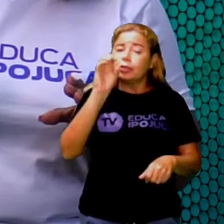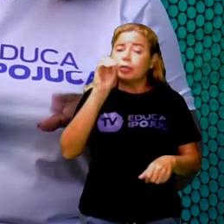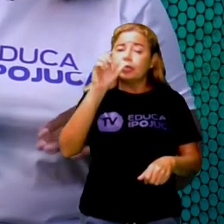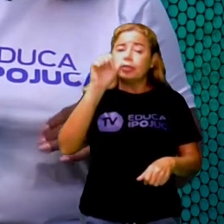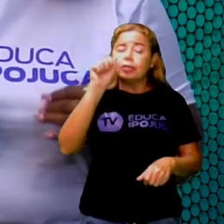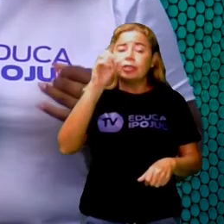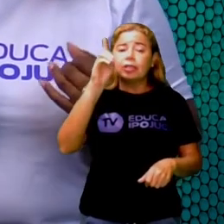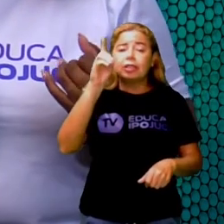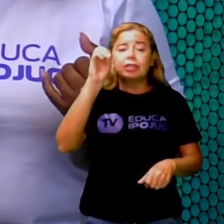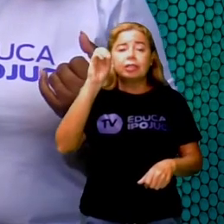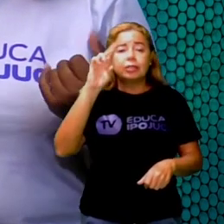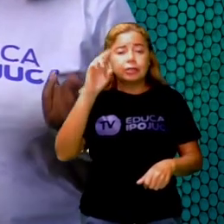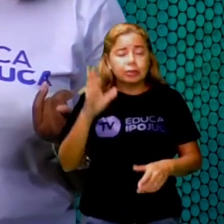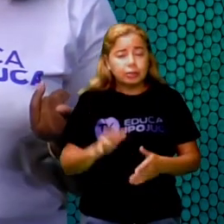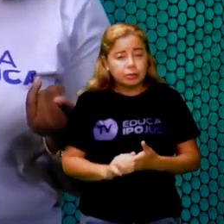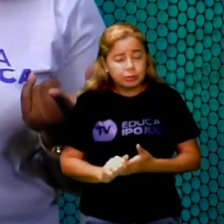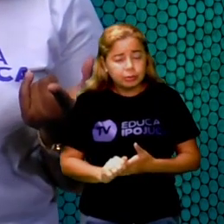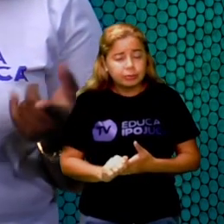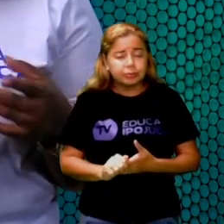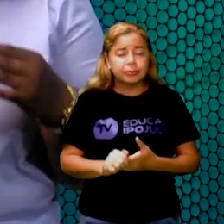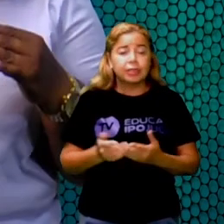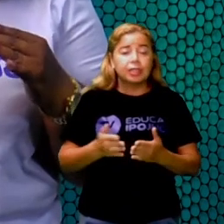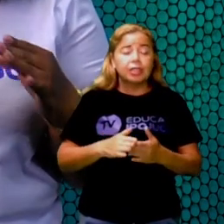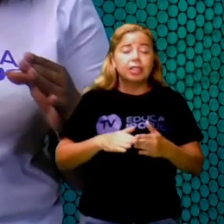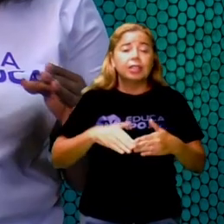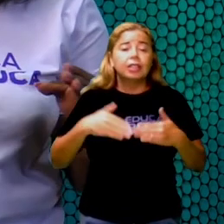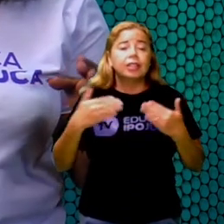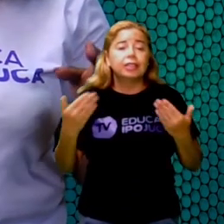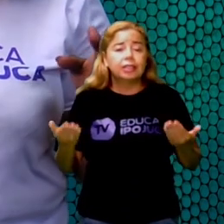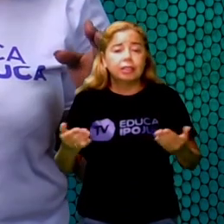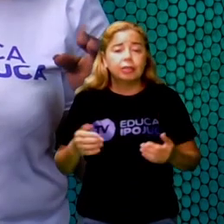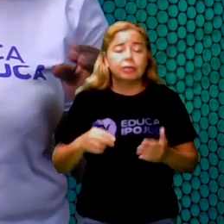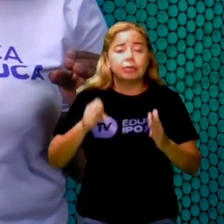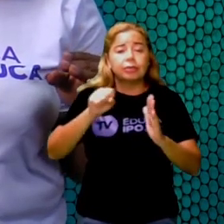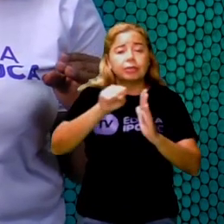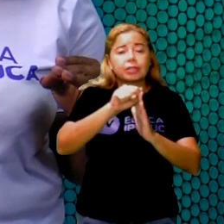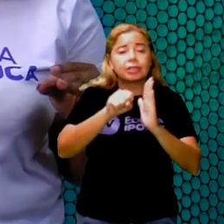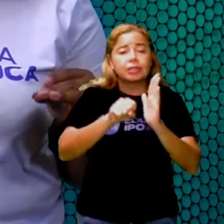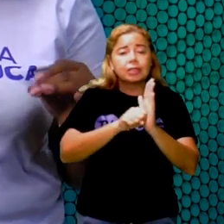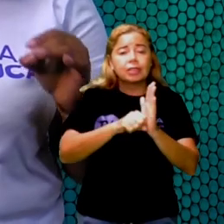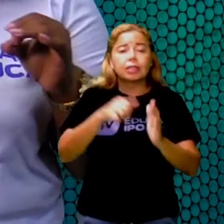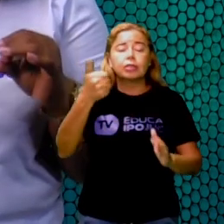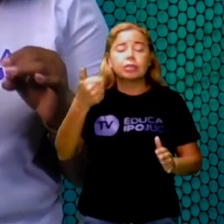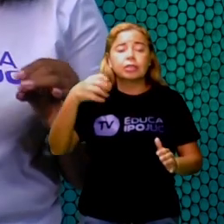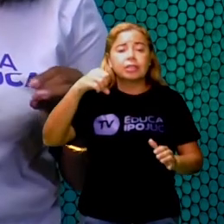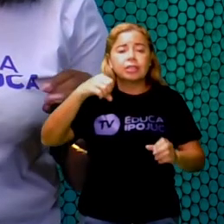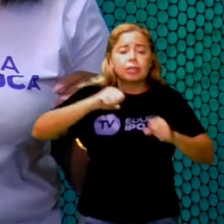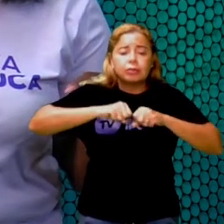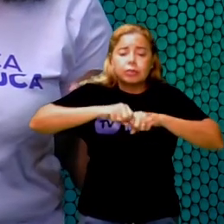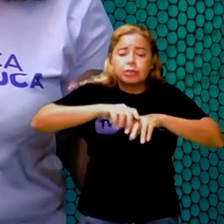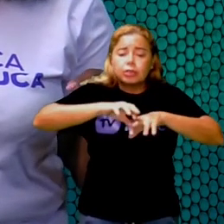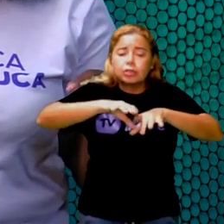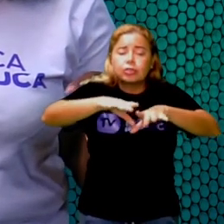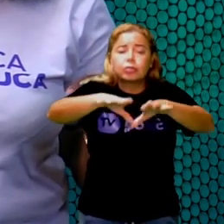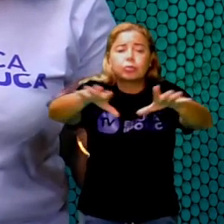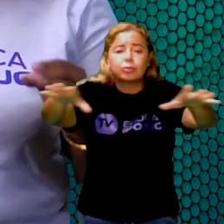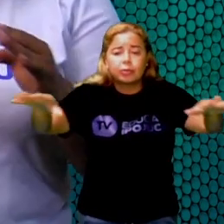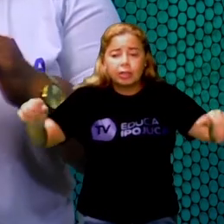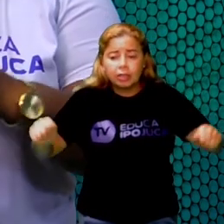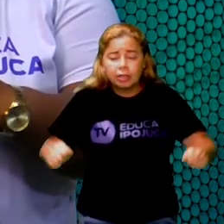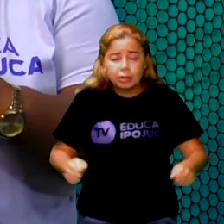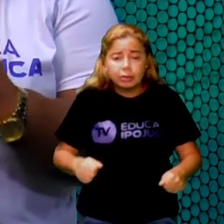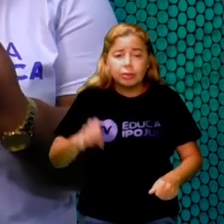século XIX, que ele se espalhou pelos Estados Unidos e toda a